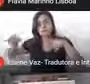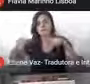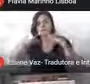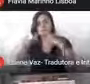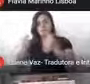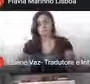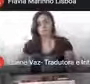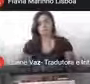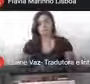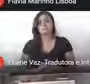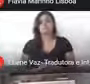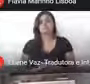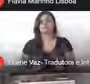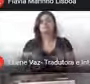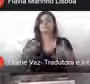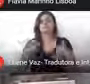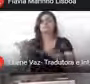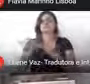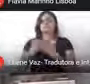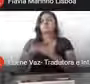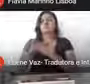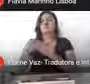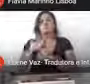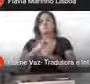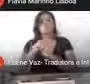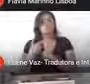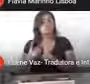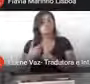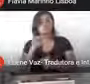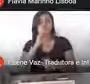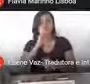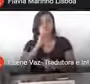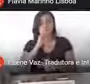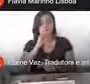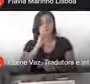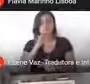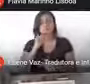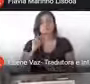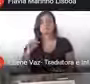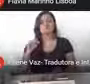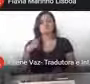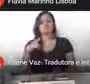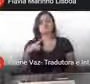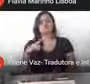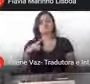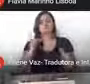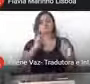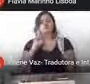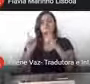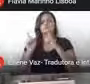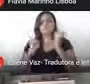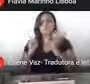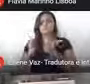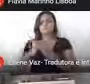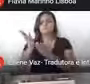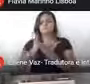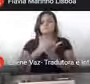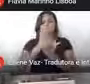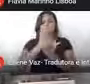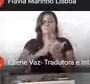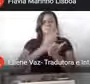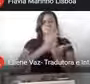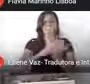da sociolinguística, por exemplo, eles abordam diferentes dimensões da